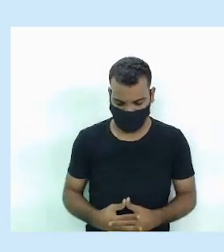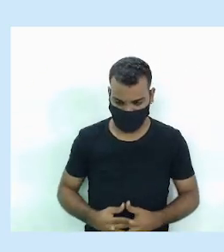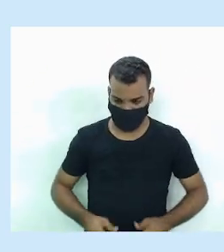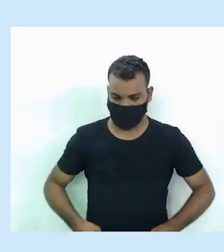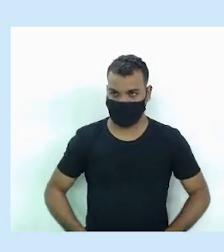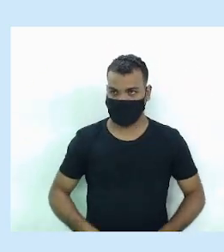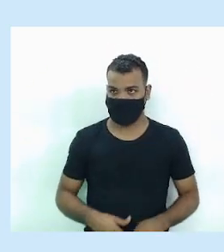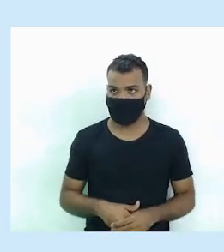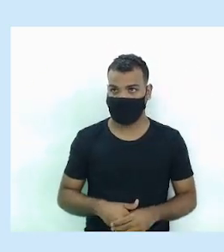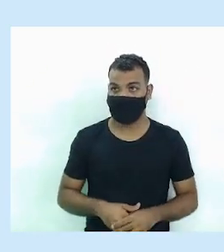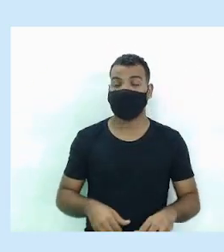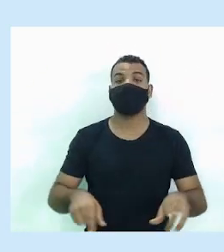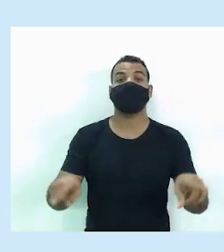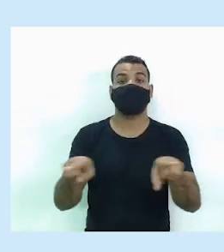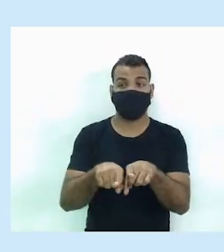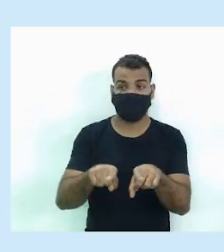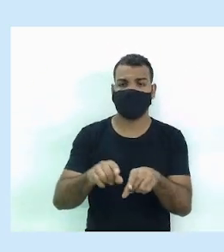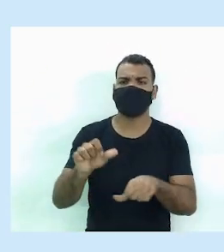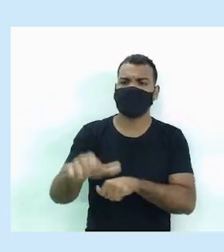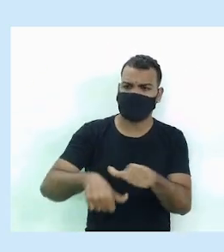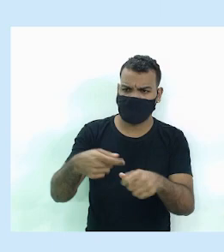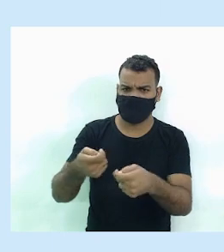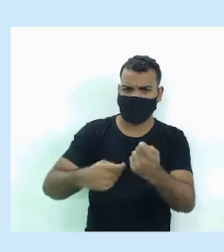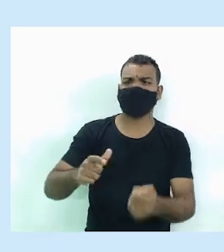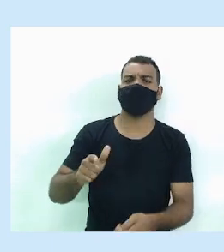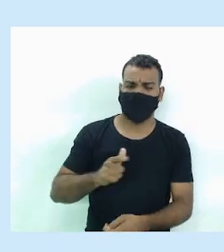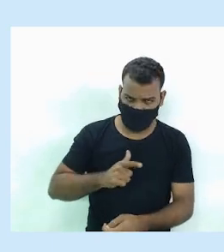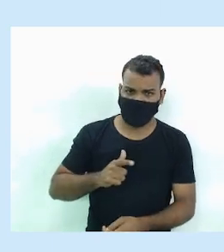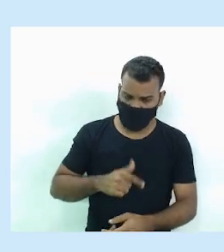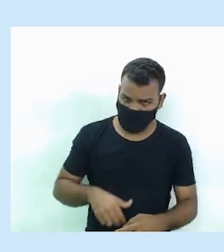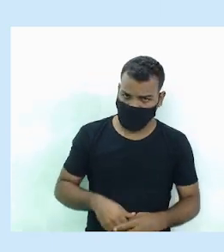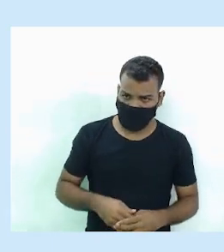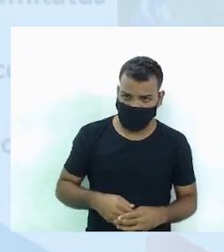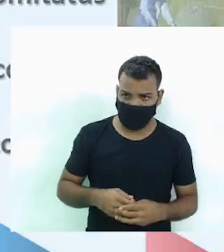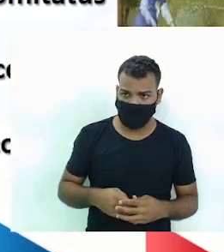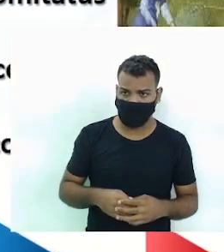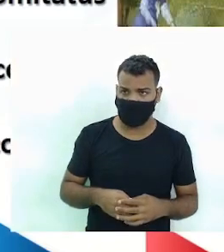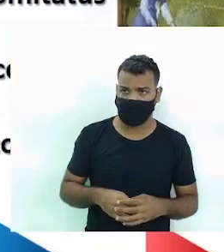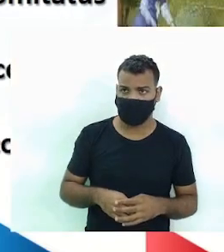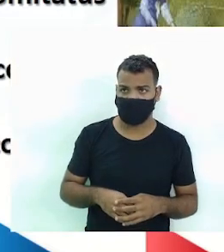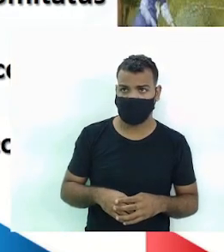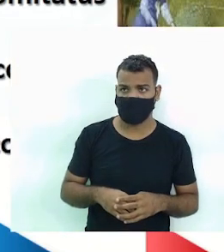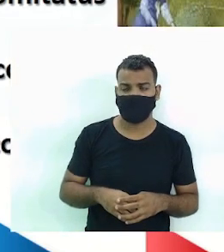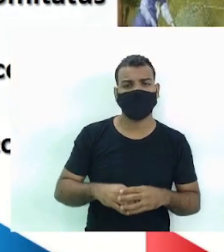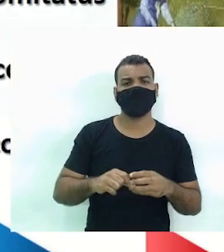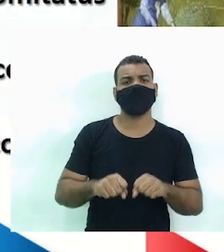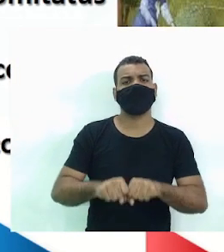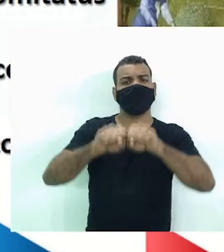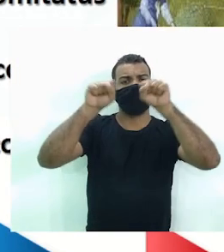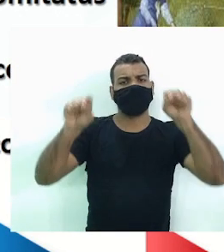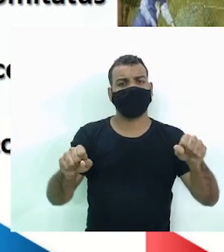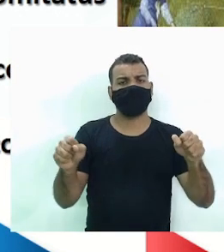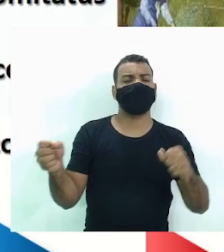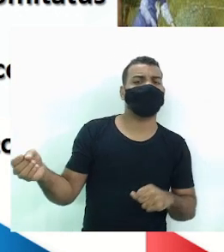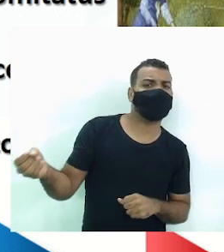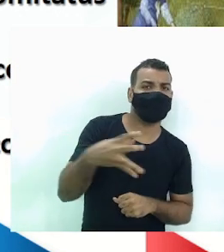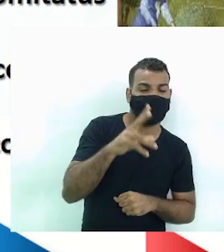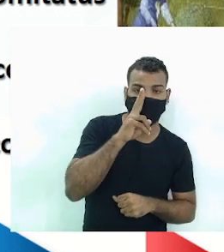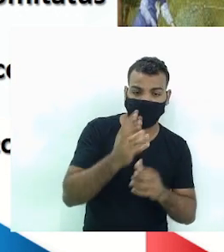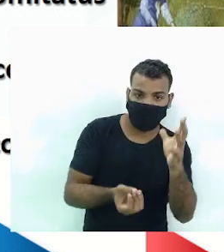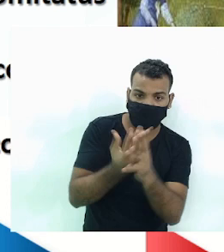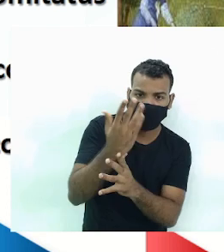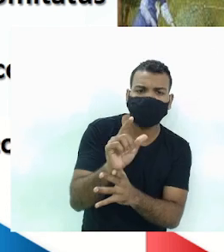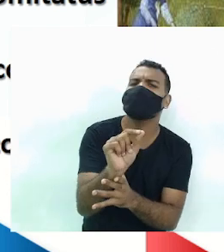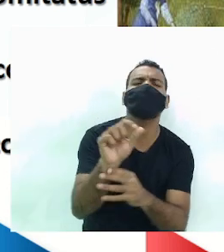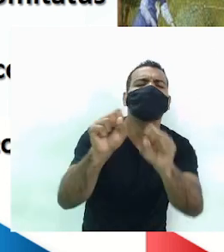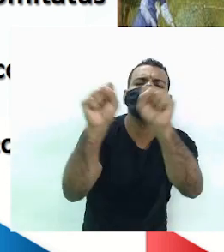aí a gente também vai ter uma mudança, né, econômica. Na tela a gente está vendo um novo sistema que surge, que é o